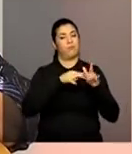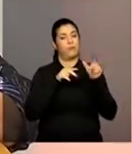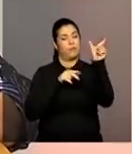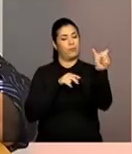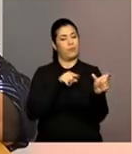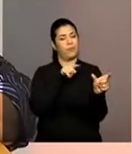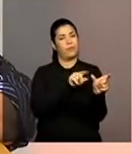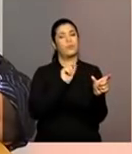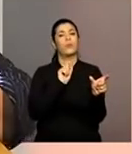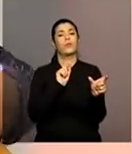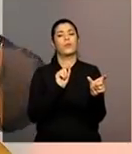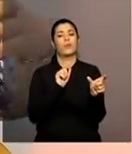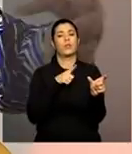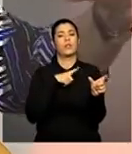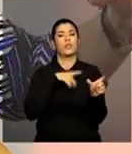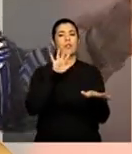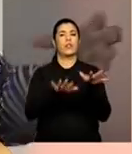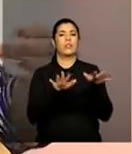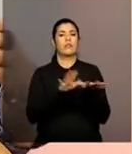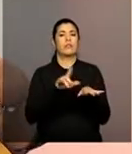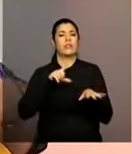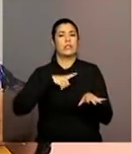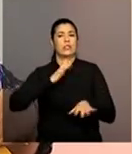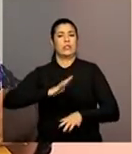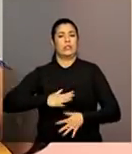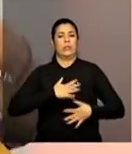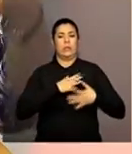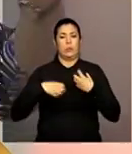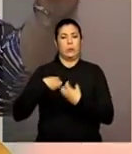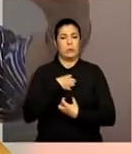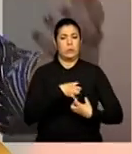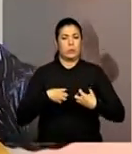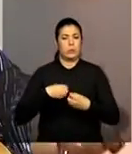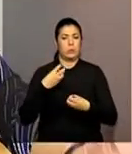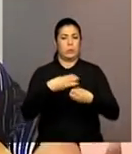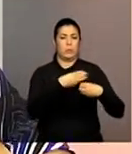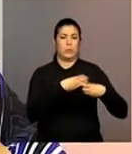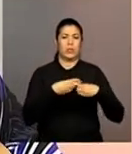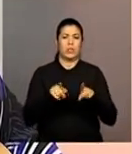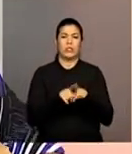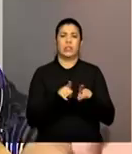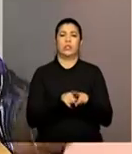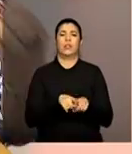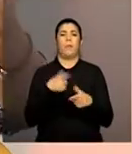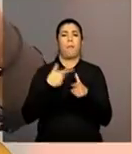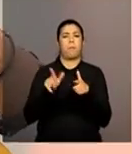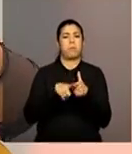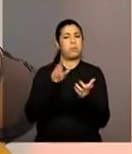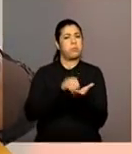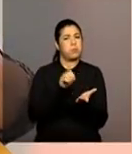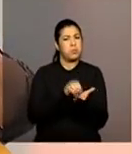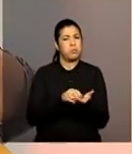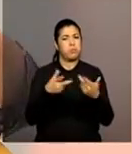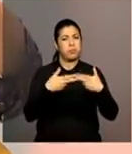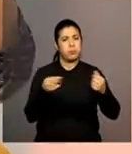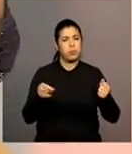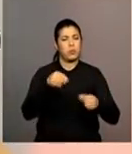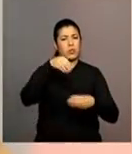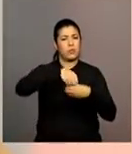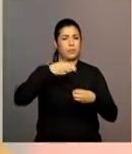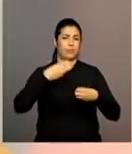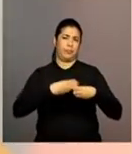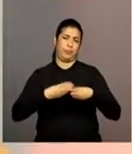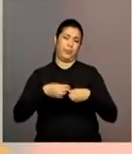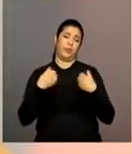vezes eh eh desabor do próprio território iniquidades desse território portanto pensar